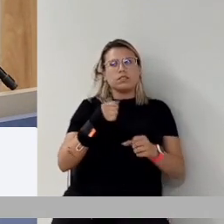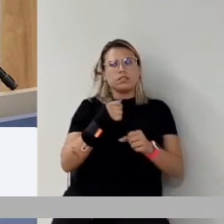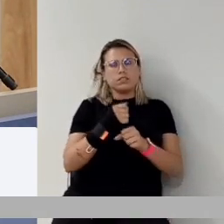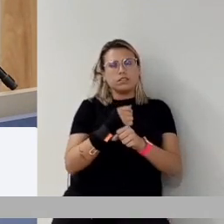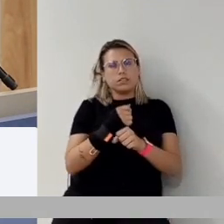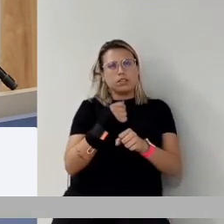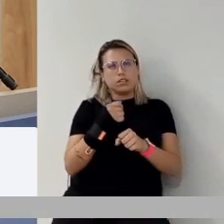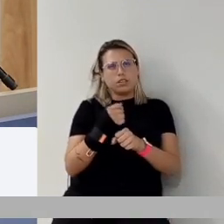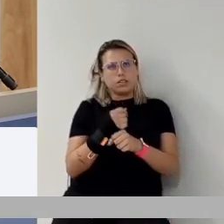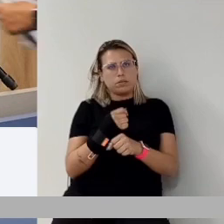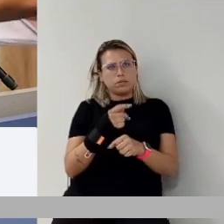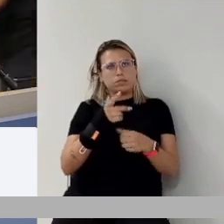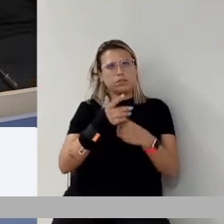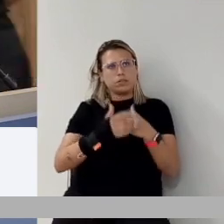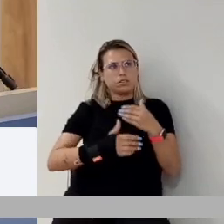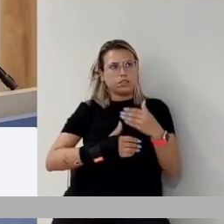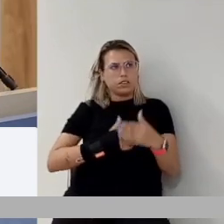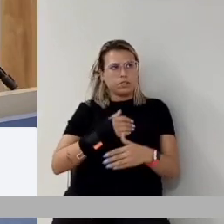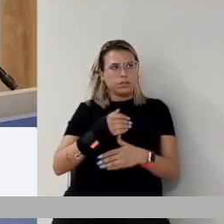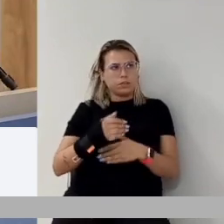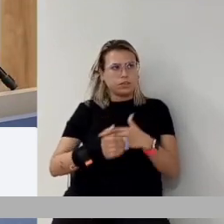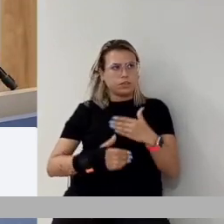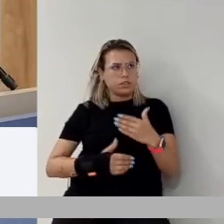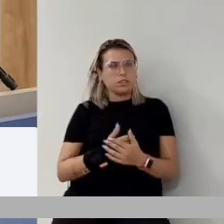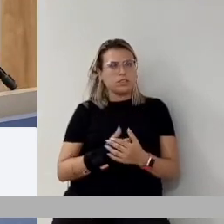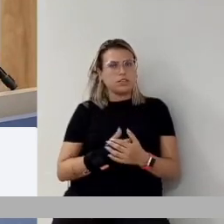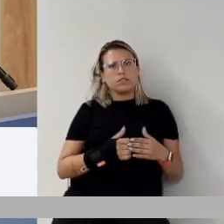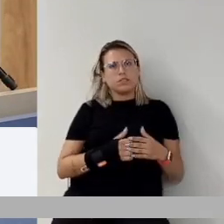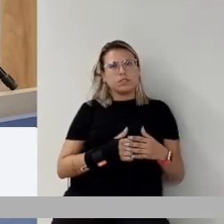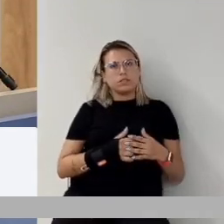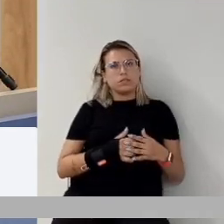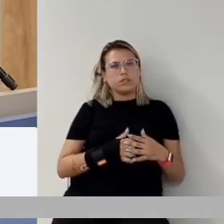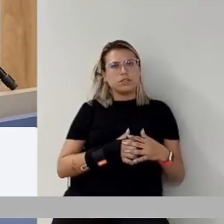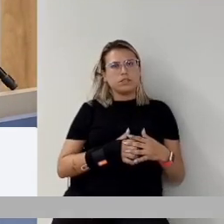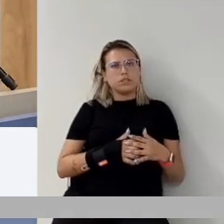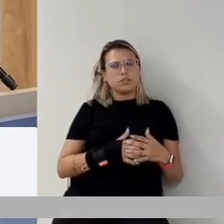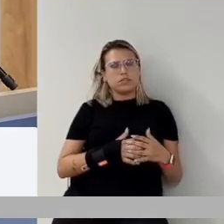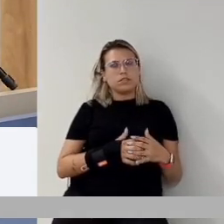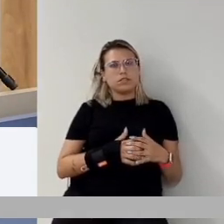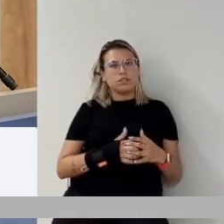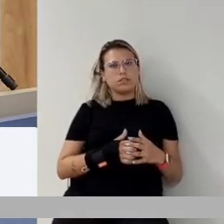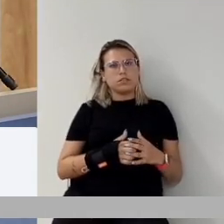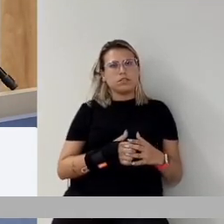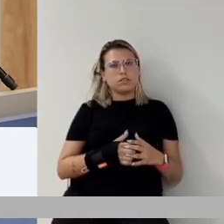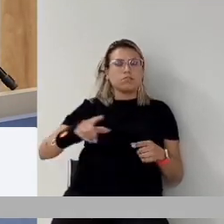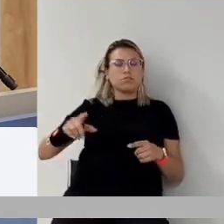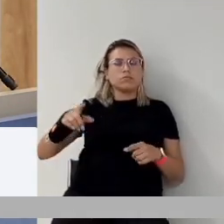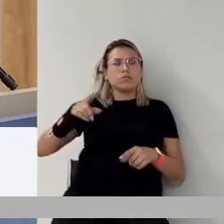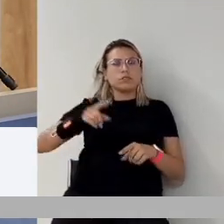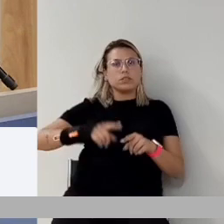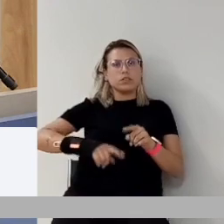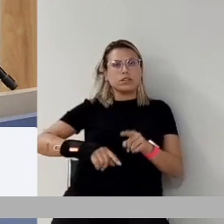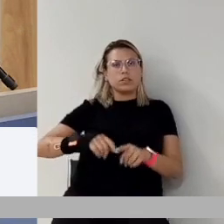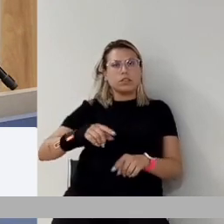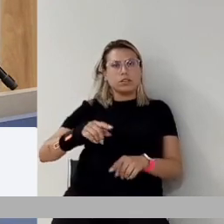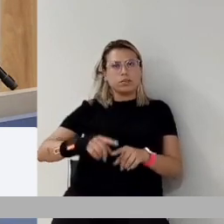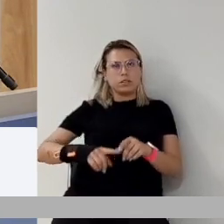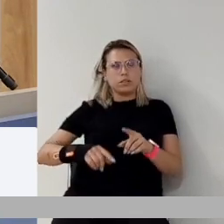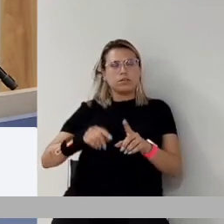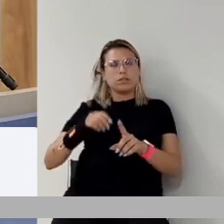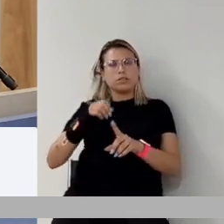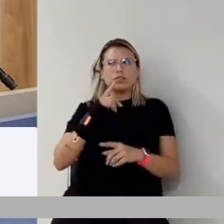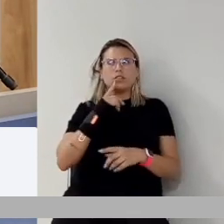estão em andamento em breve aquela comunidade será agraciada com esse equipamento social e